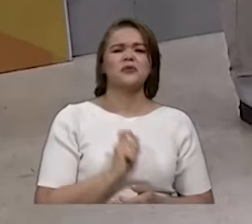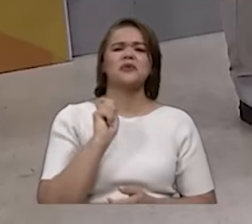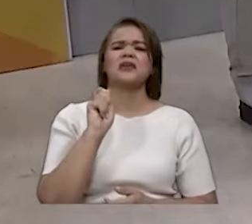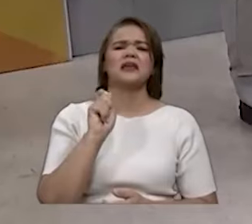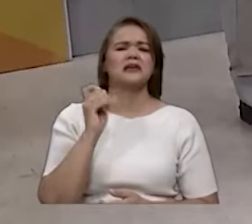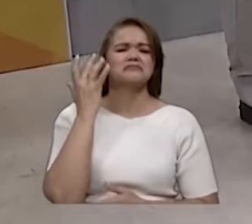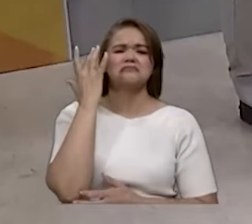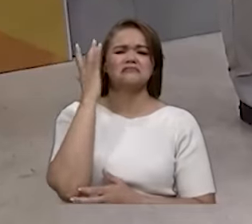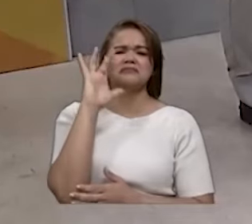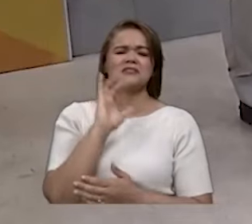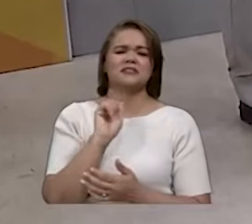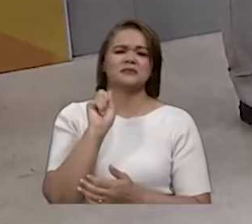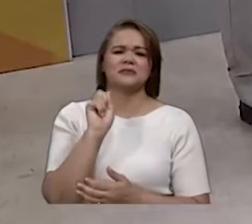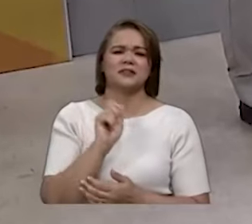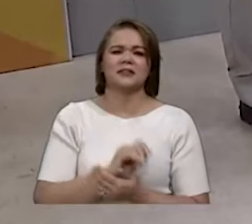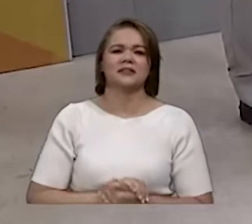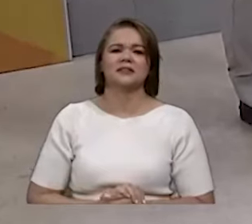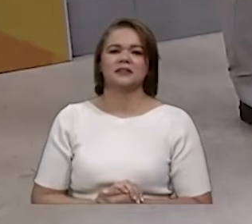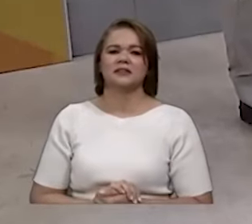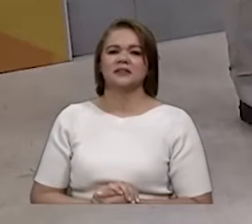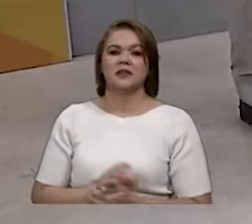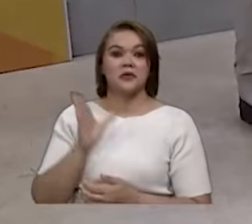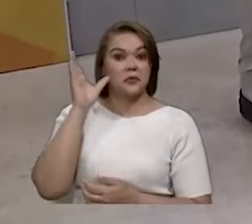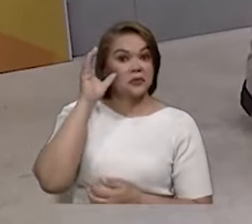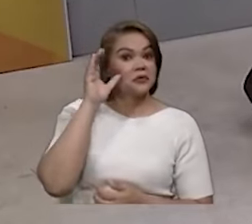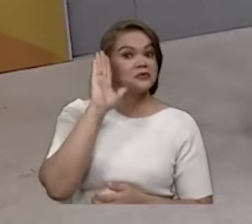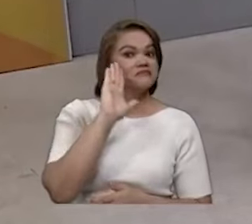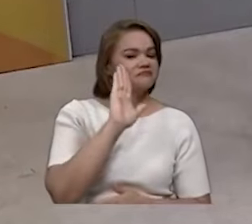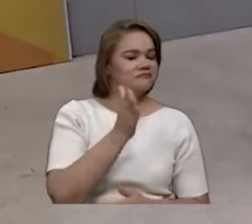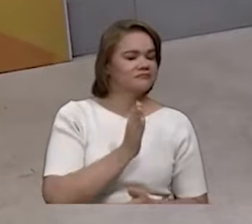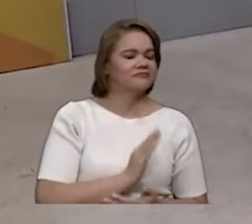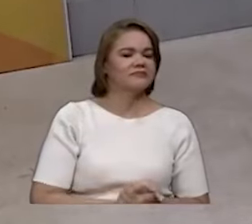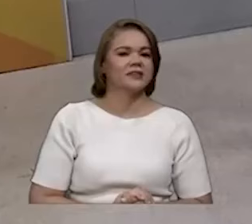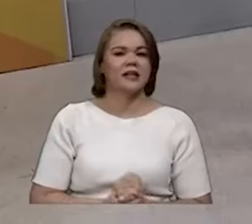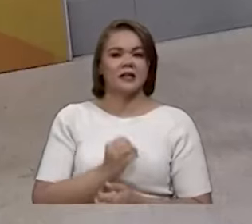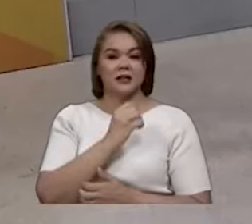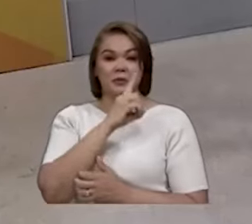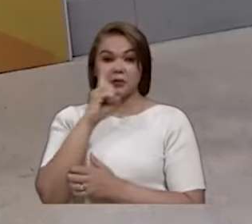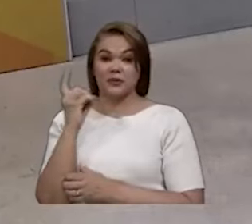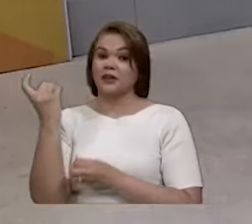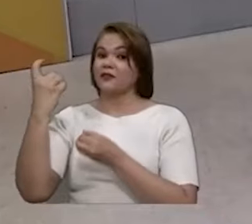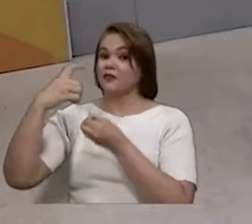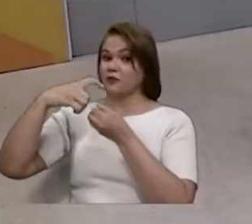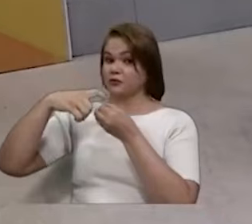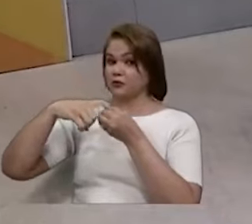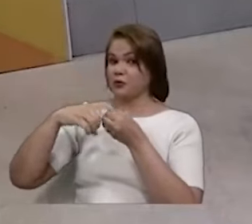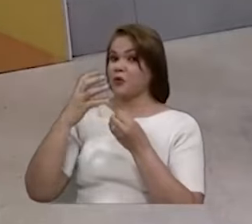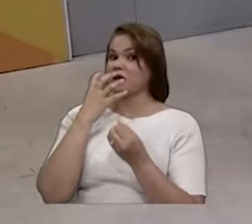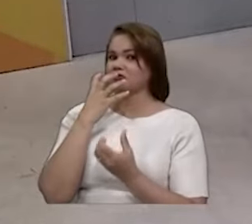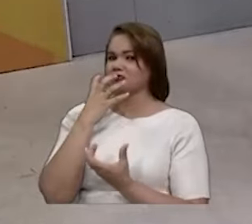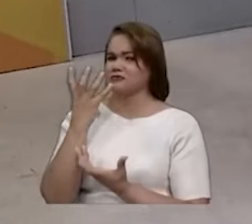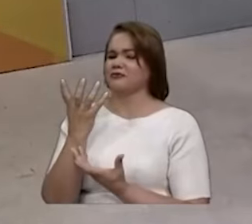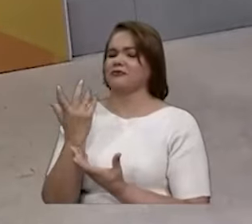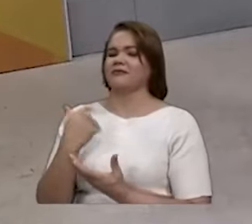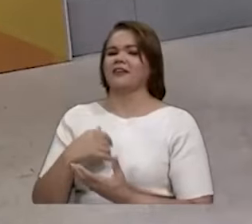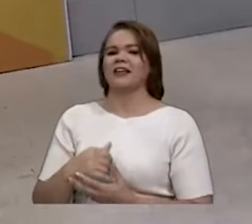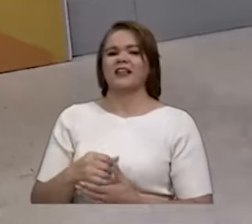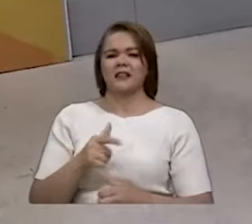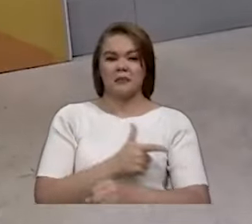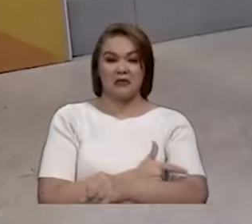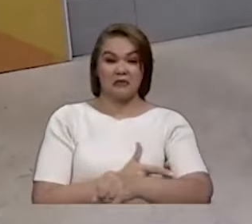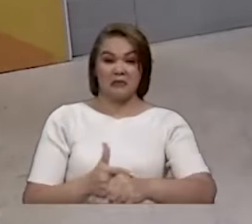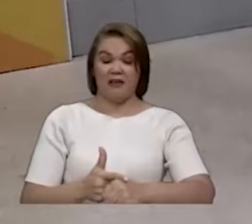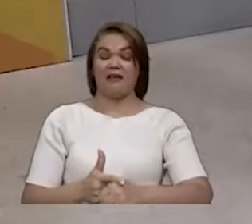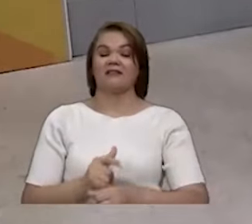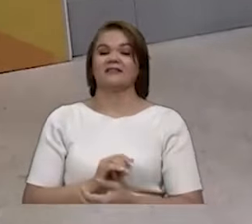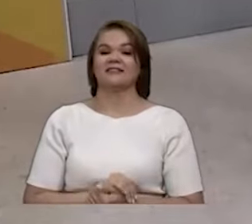aguardar, né? Ele vai revelar já já. Eu já tô curioso. Tá vendo? Deu bom dia pra ele, ele voltou. Tá certo, educado, fino, meu filho. Tá vendo, gente?